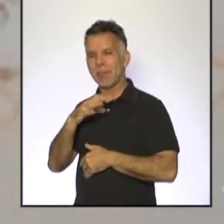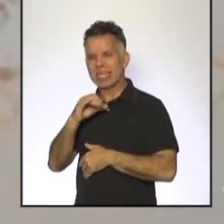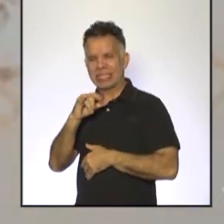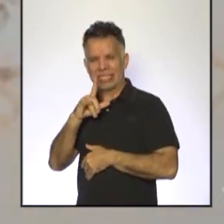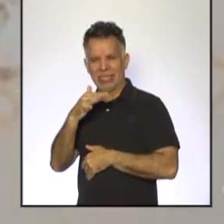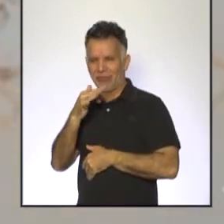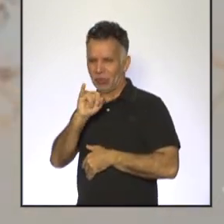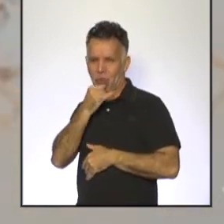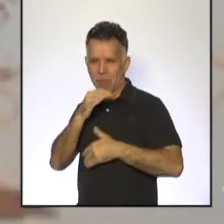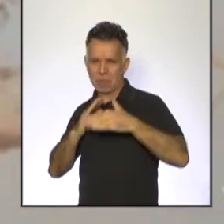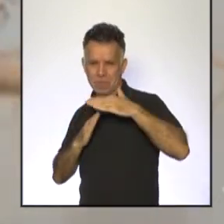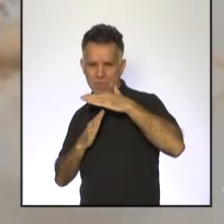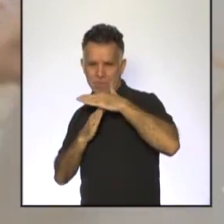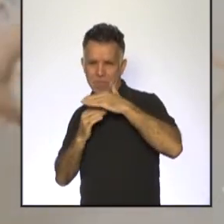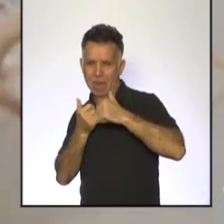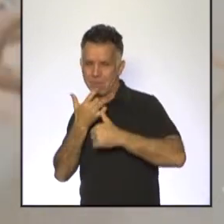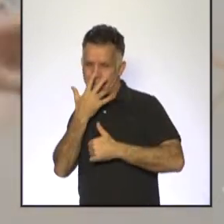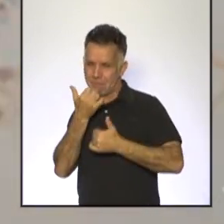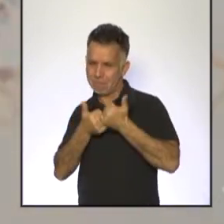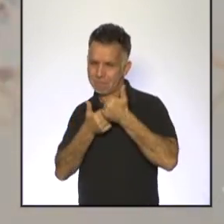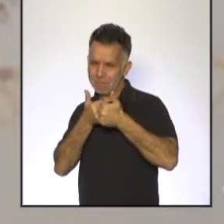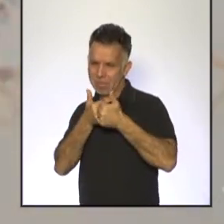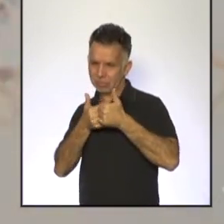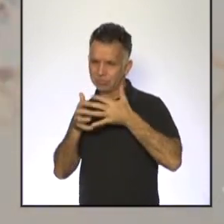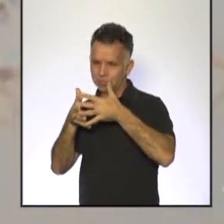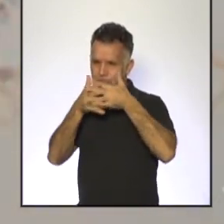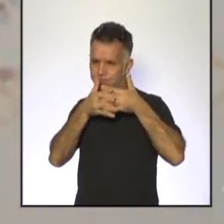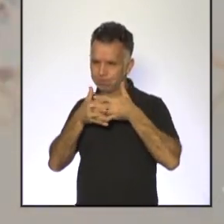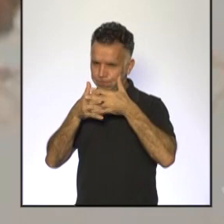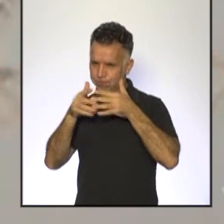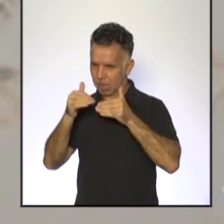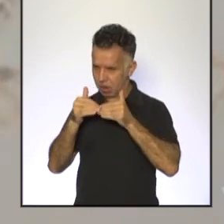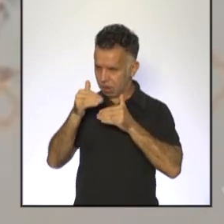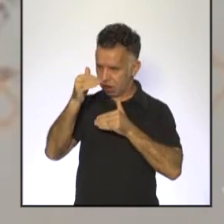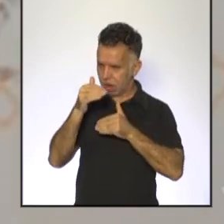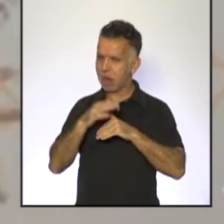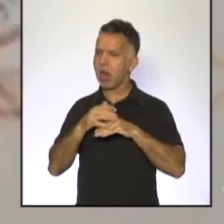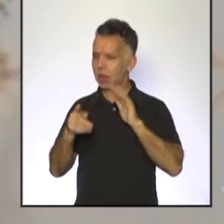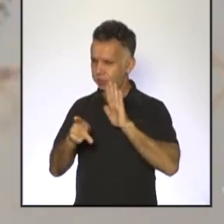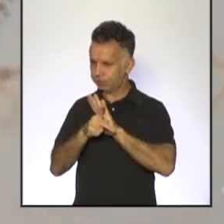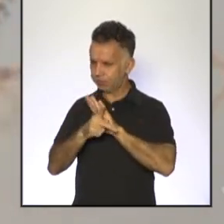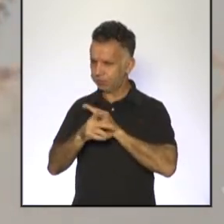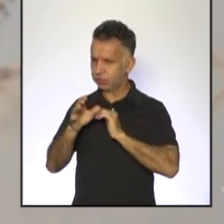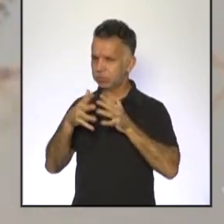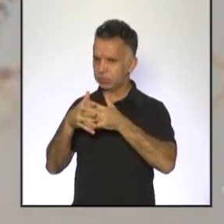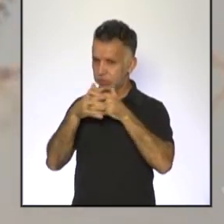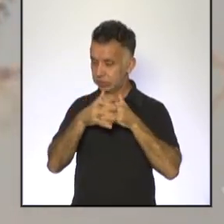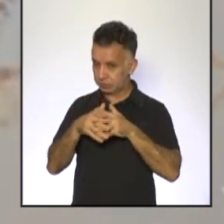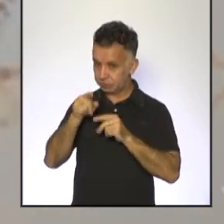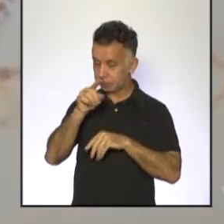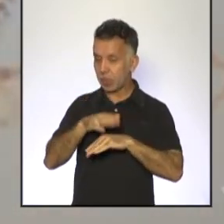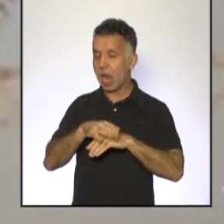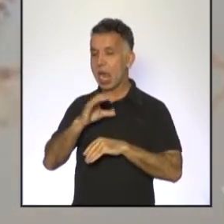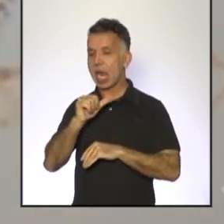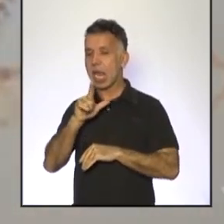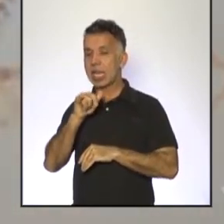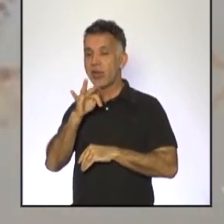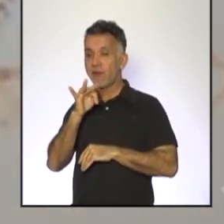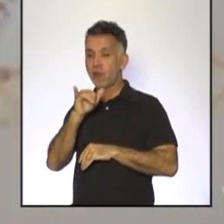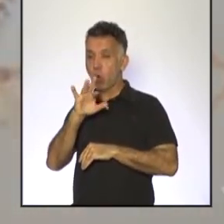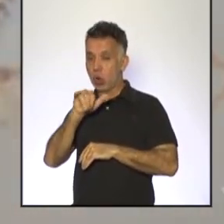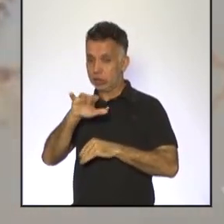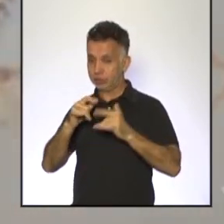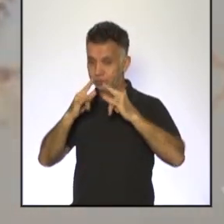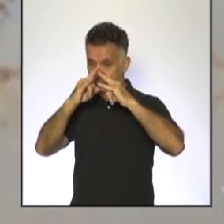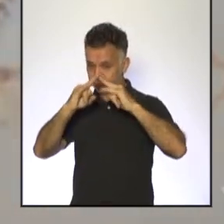altura latitudinal da Califórnia, só que no centro do Oceano Pacífico, é um dos estados americanos, foi aqui que nasceu o Obama, inclusive. E no